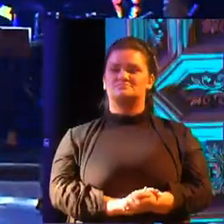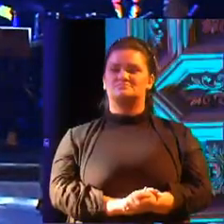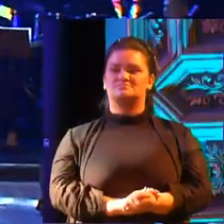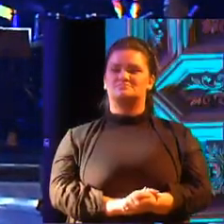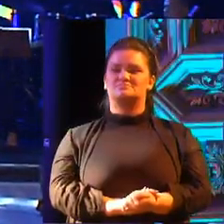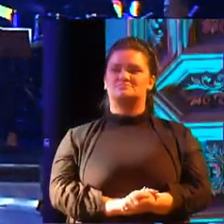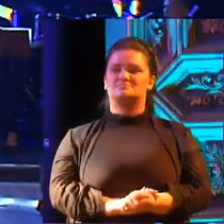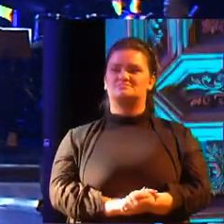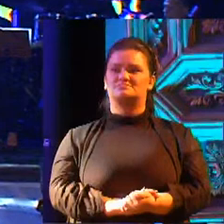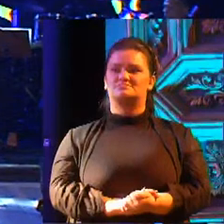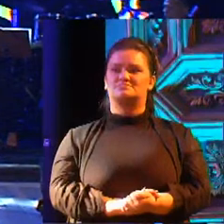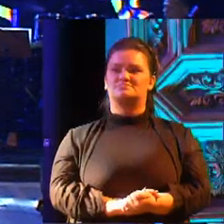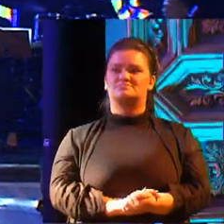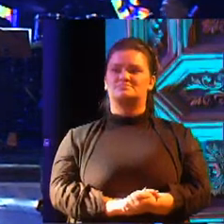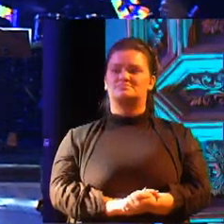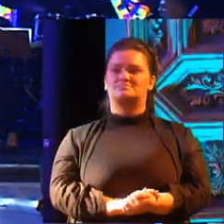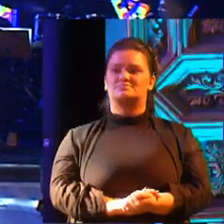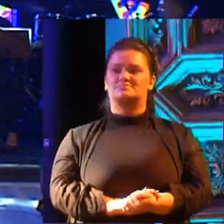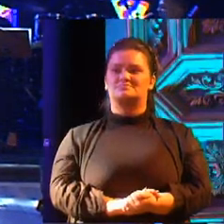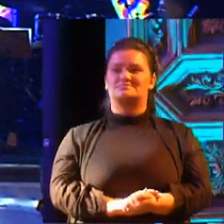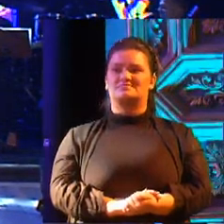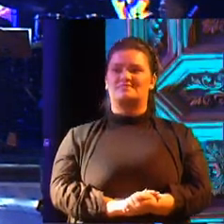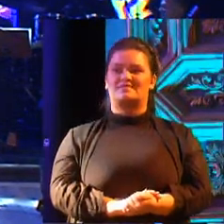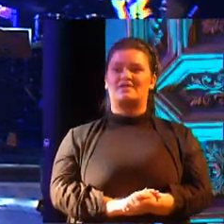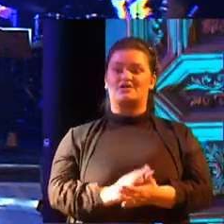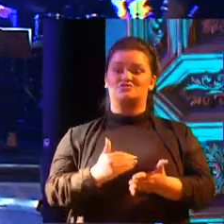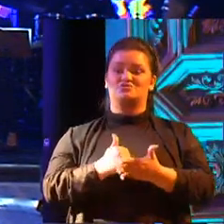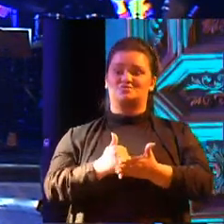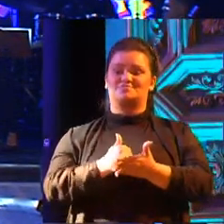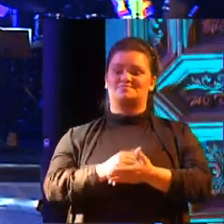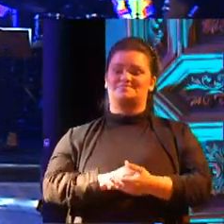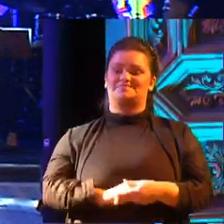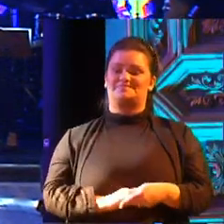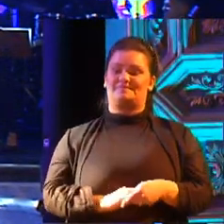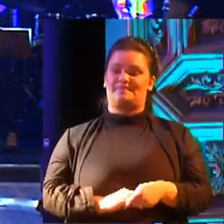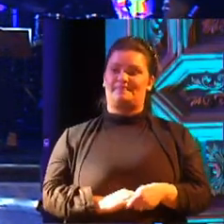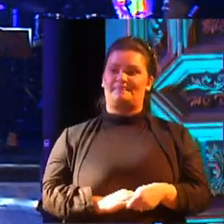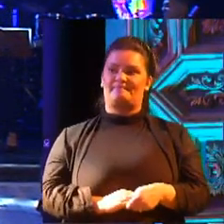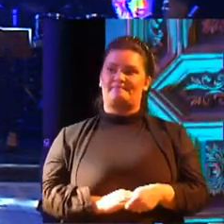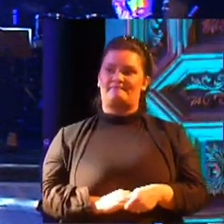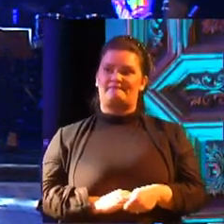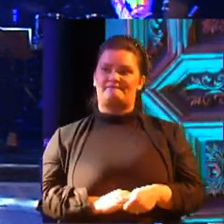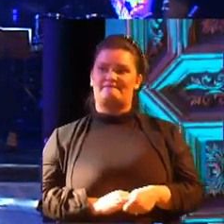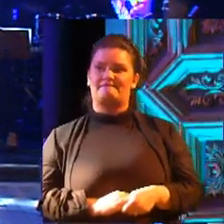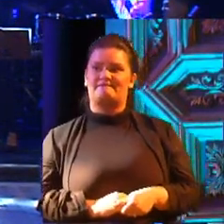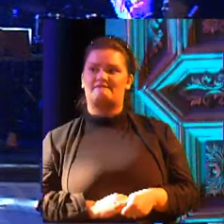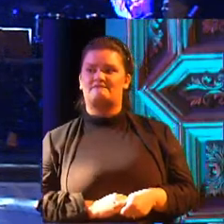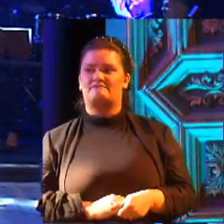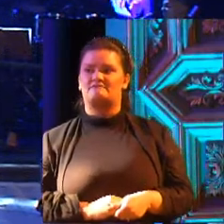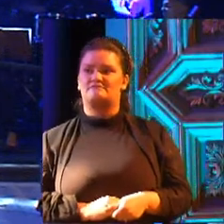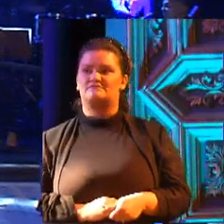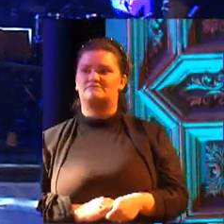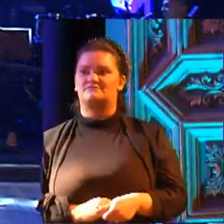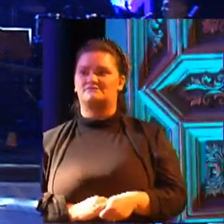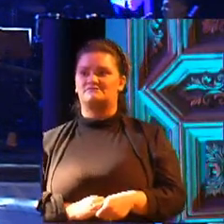Deixa eu lhe ajudar, deixa eu lhe ajudar. Por favor, aqui. Eu preciso muito ajudante, a Dona Nete.